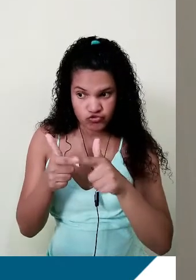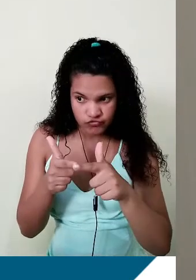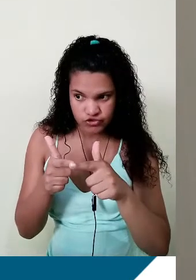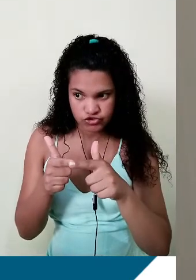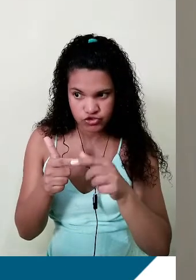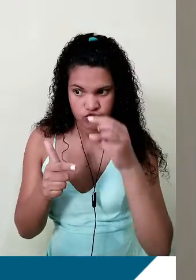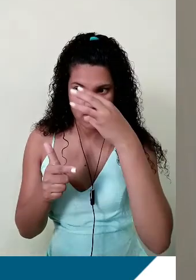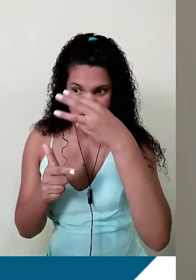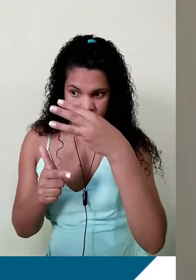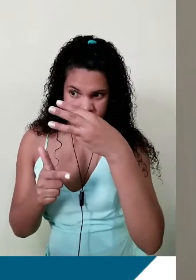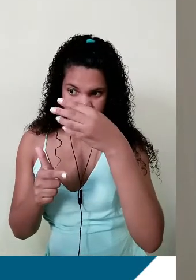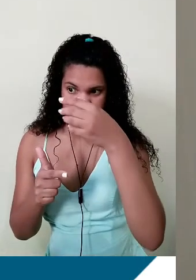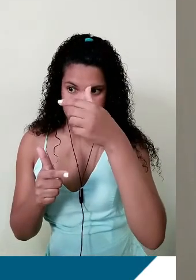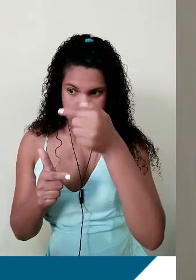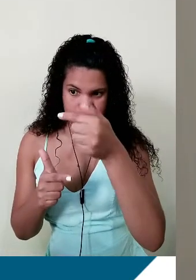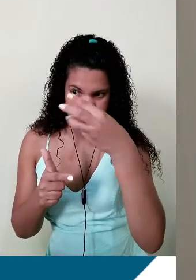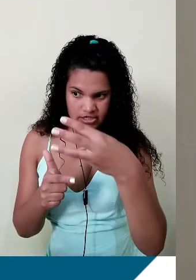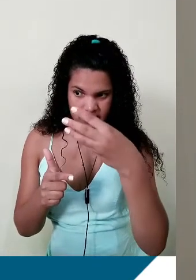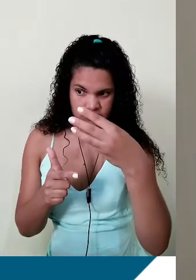menos o de baixo.